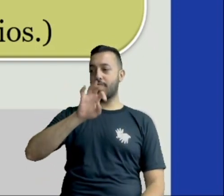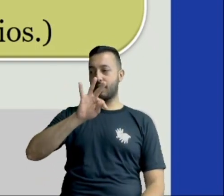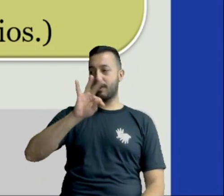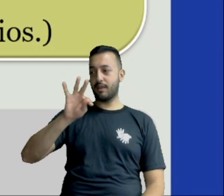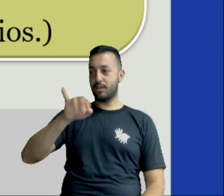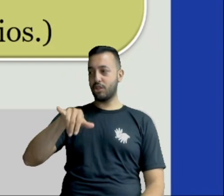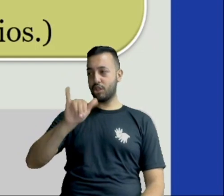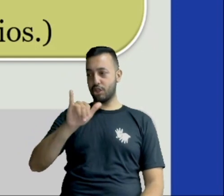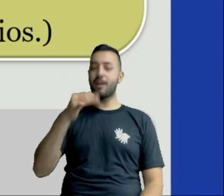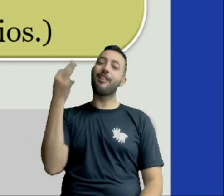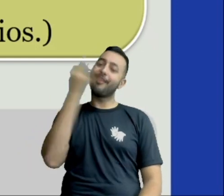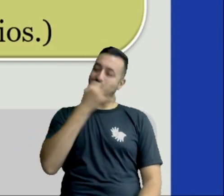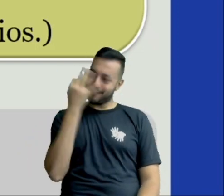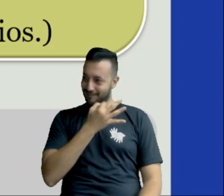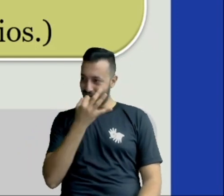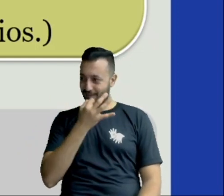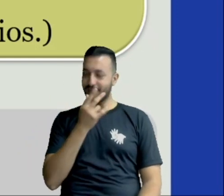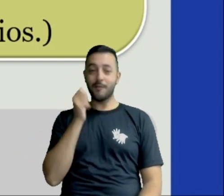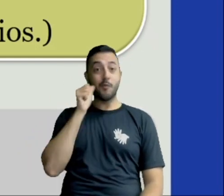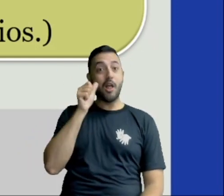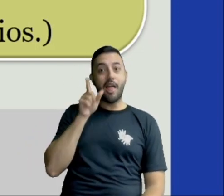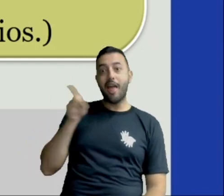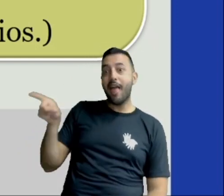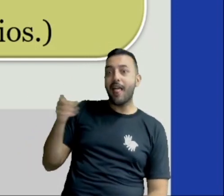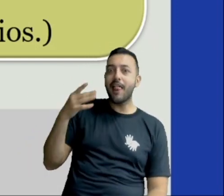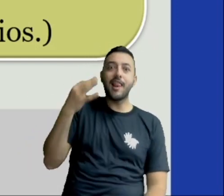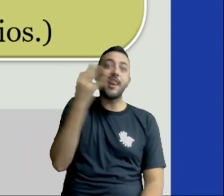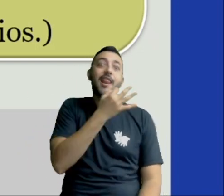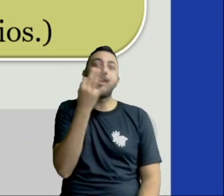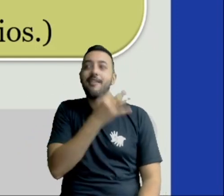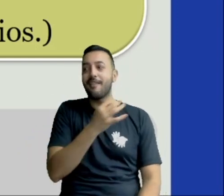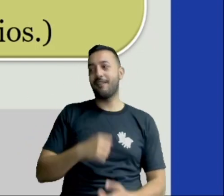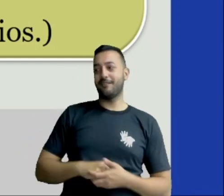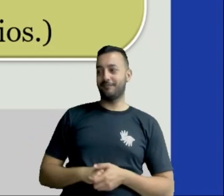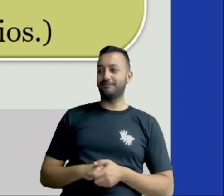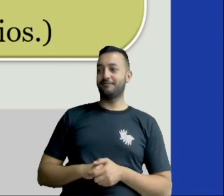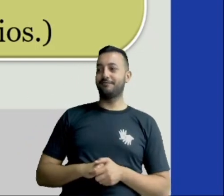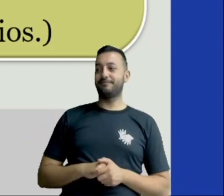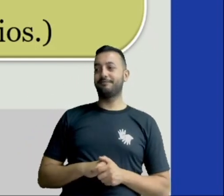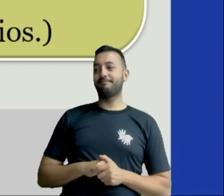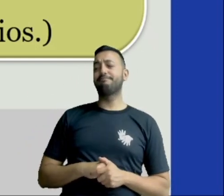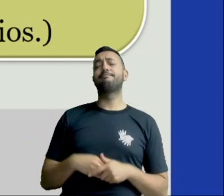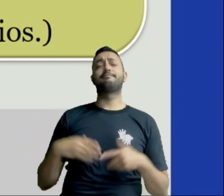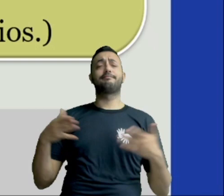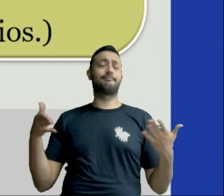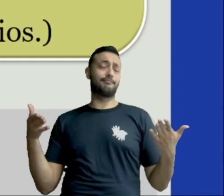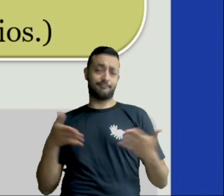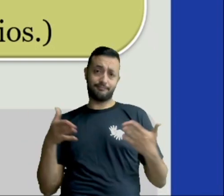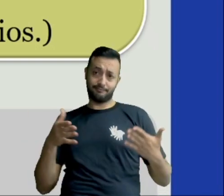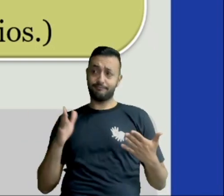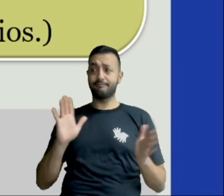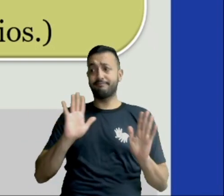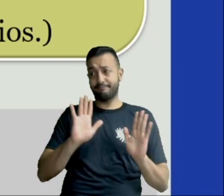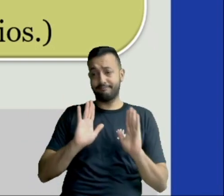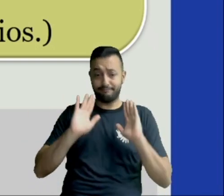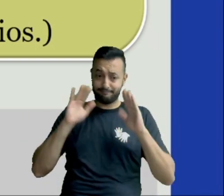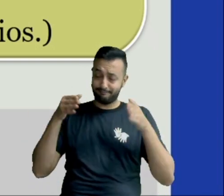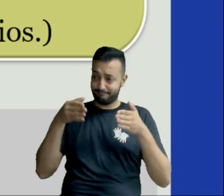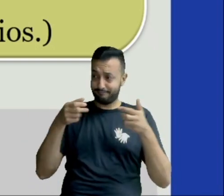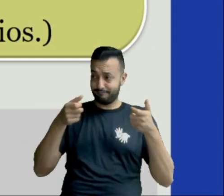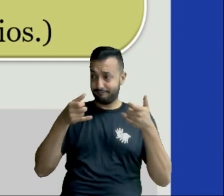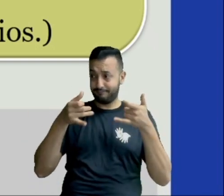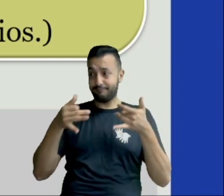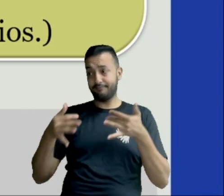linda. She is pretty. Ela é linda. Agora, uma particularidade é que,